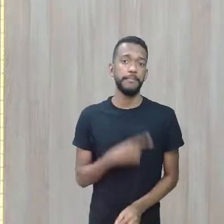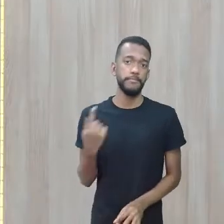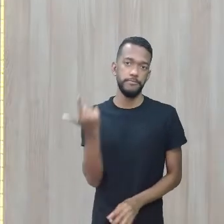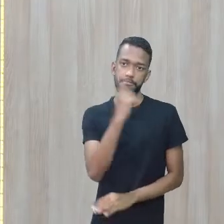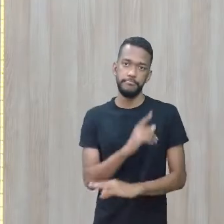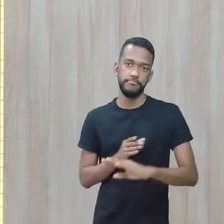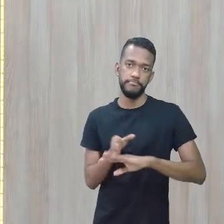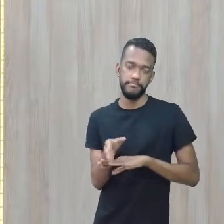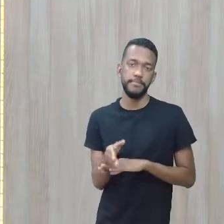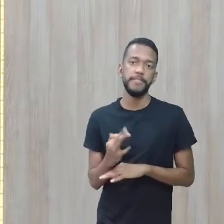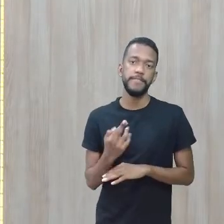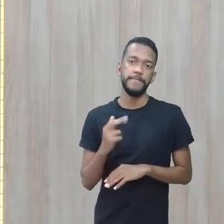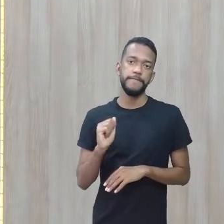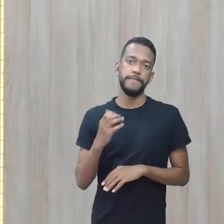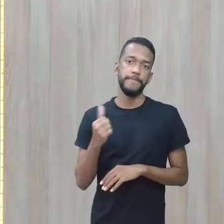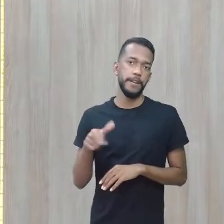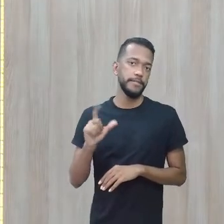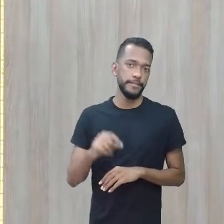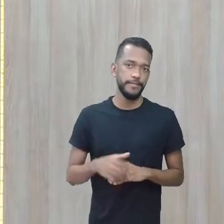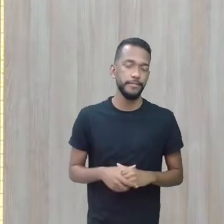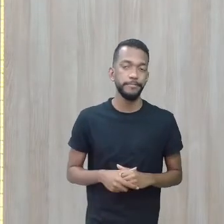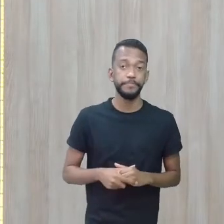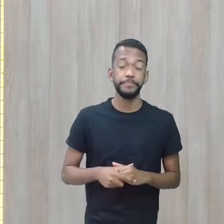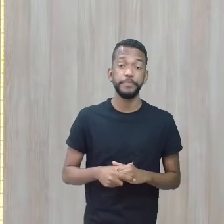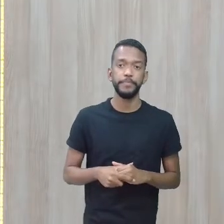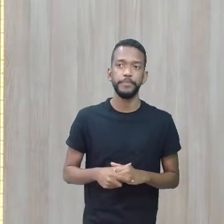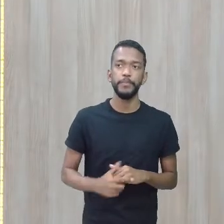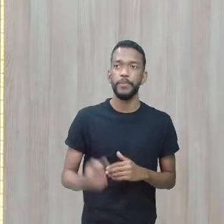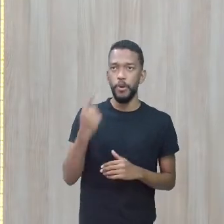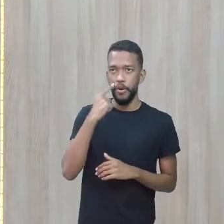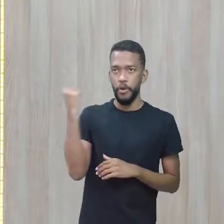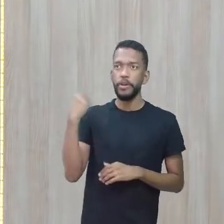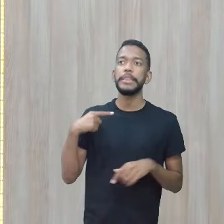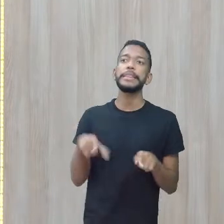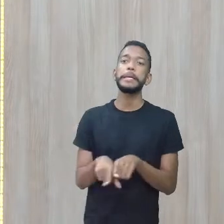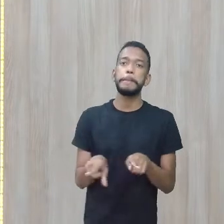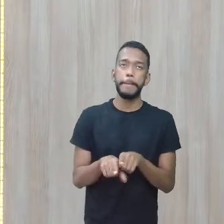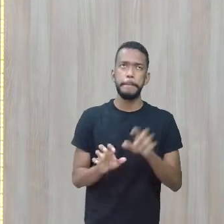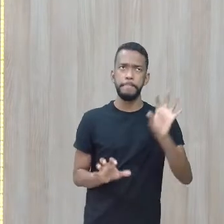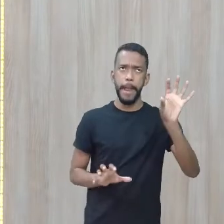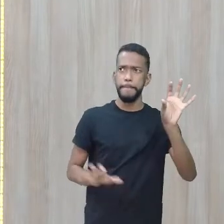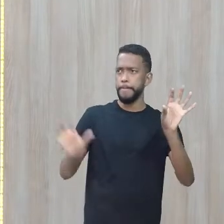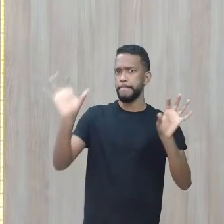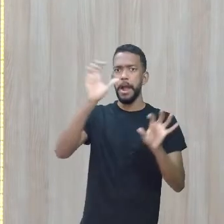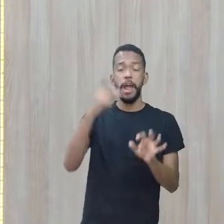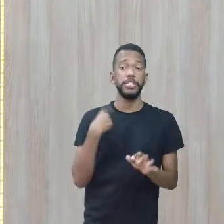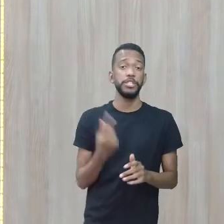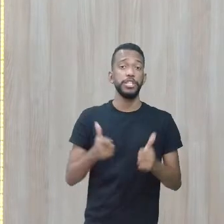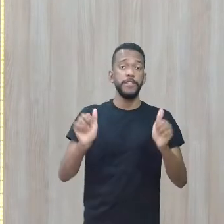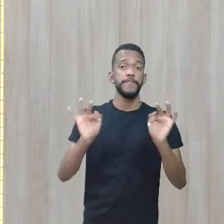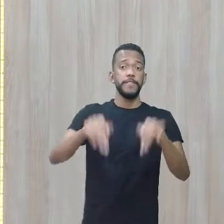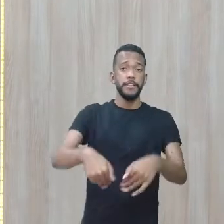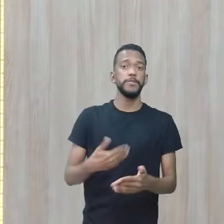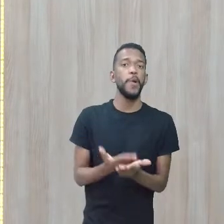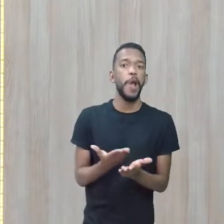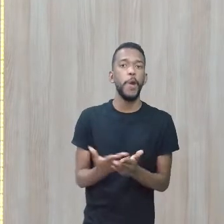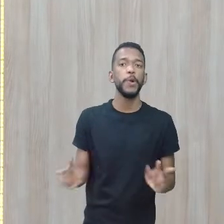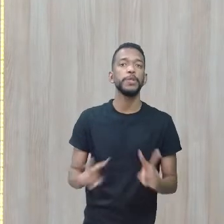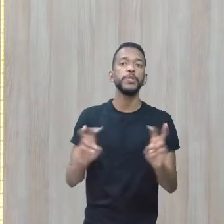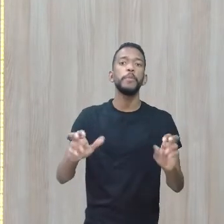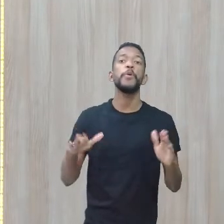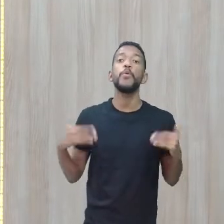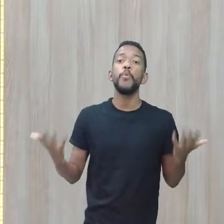tá? Bom, aqui é aquele mapinha mental que a gente finalizou a aula sobre quais são